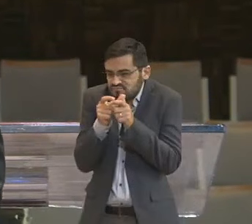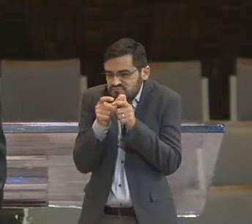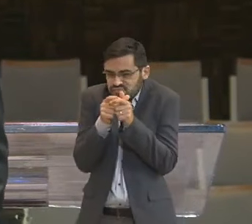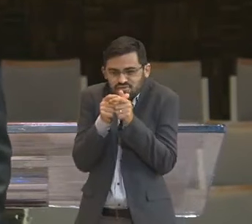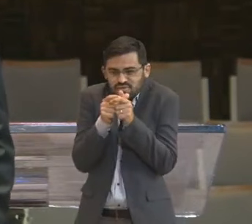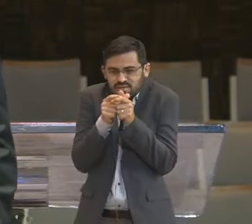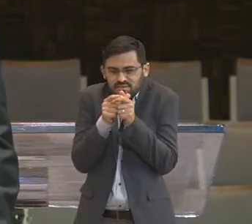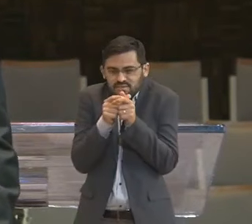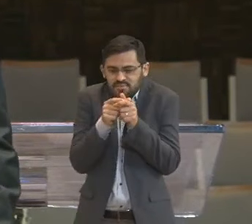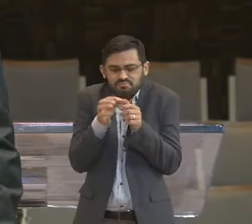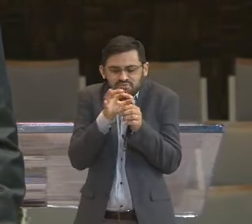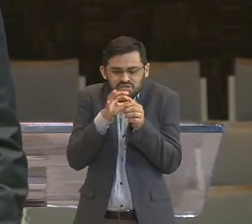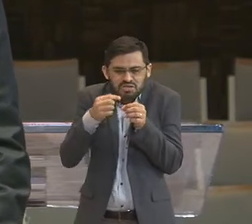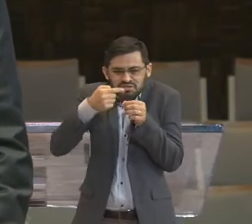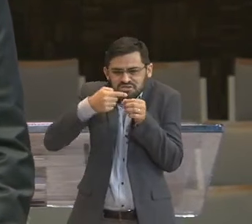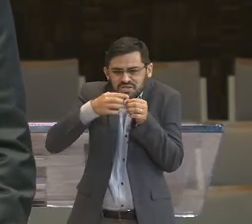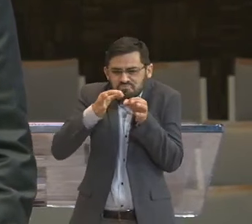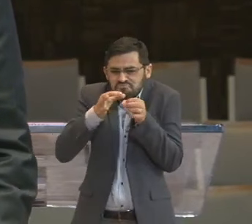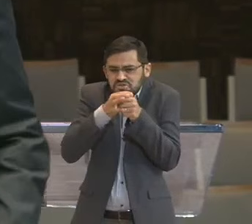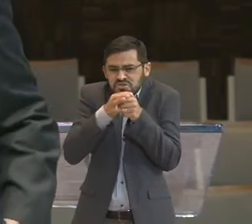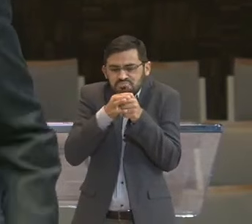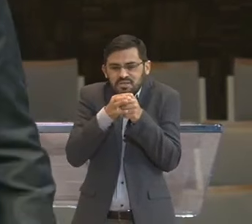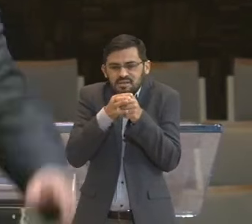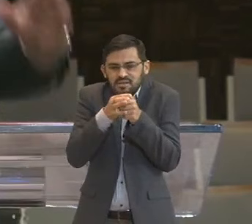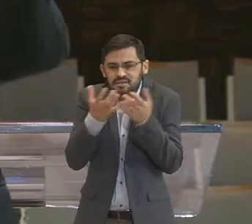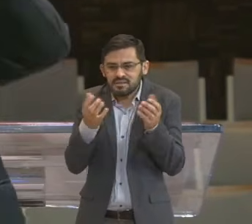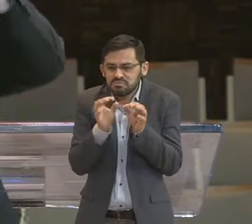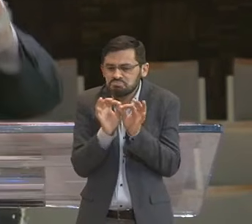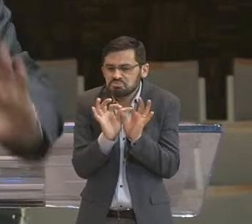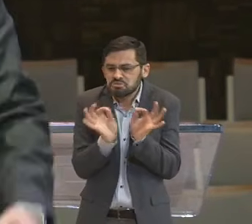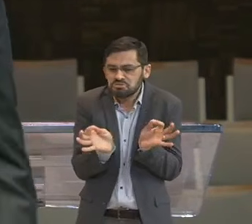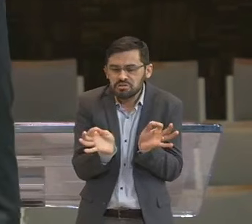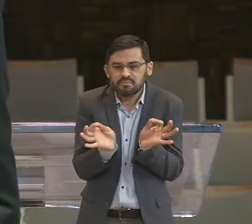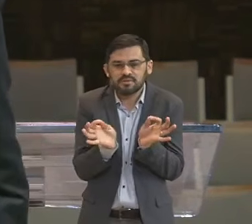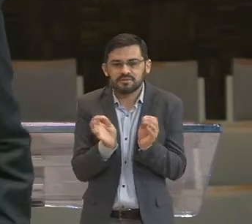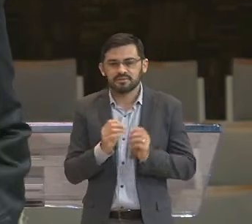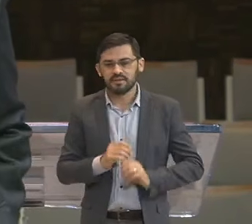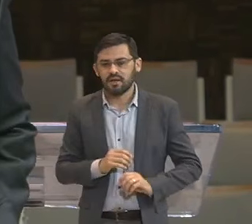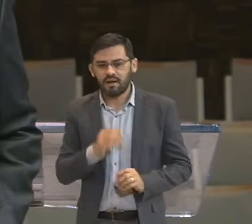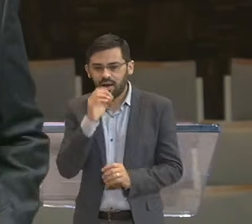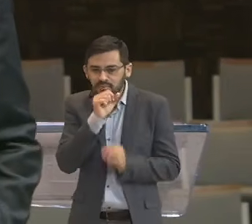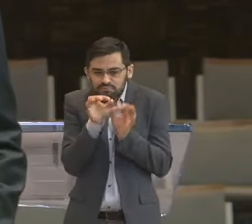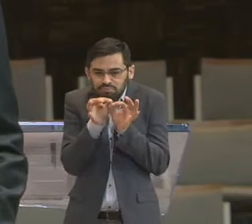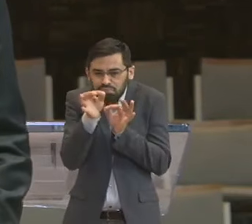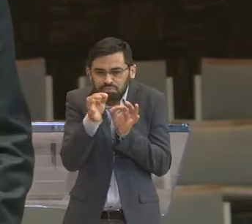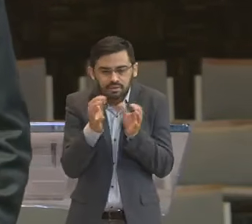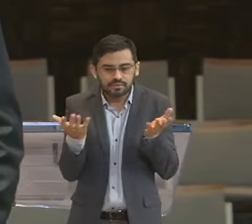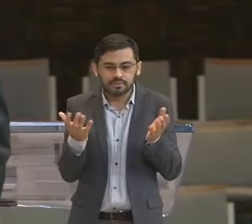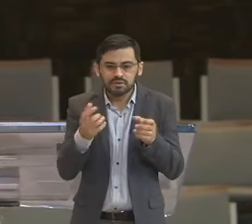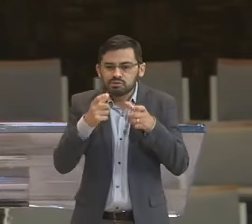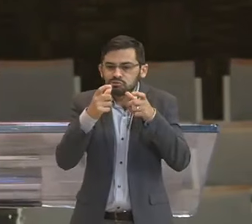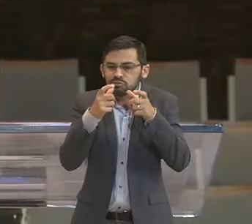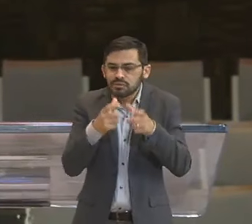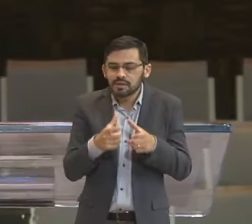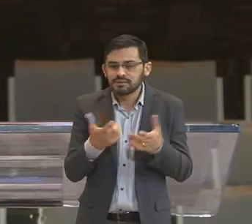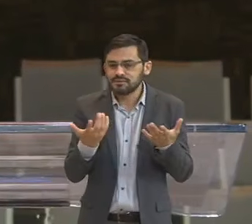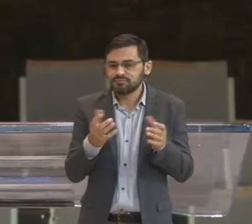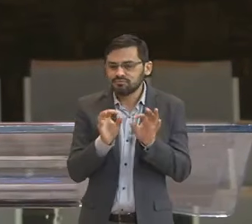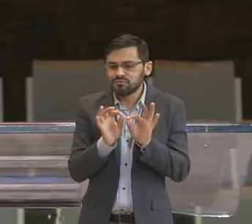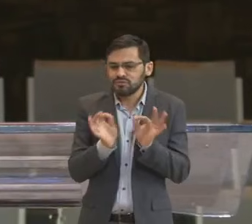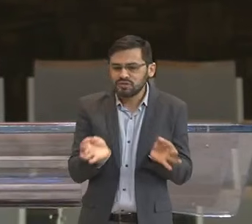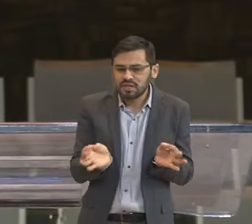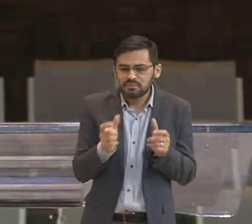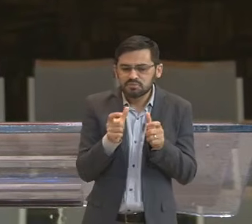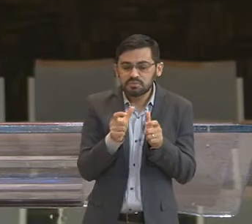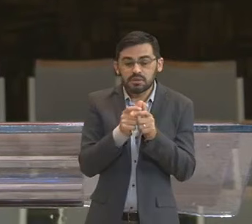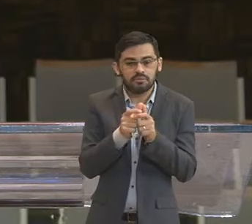dá tempo de colocar a segunda, né? Porque você já atravessou a cidade inteira. Era um lugarejo assim.